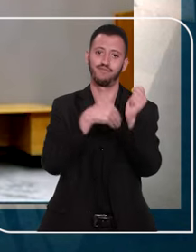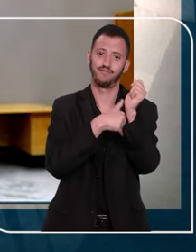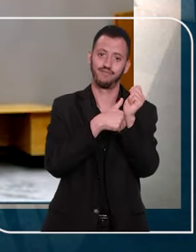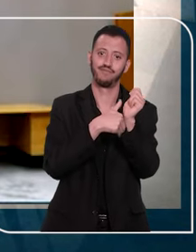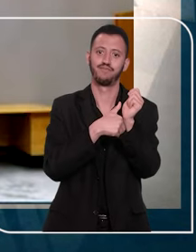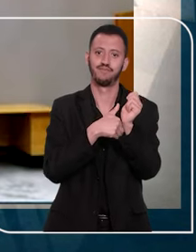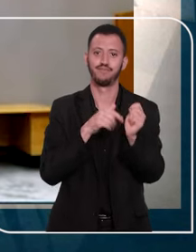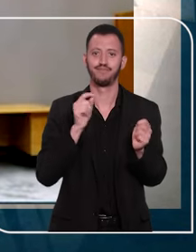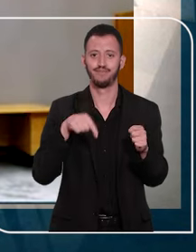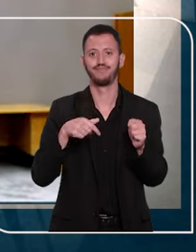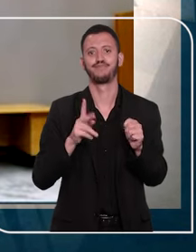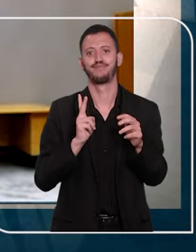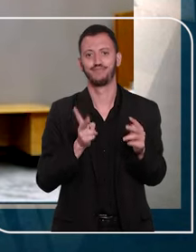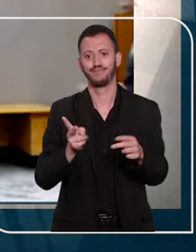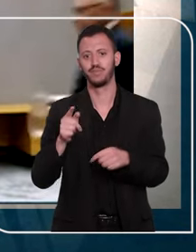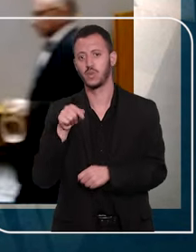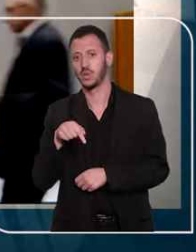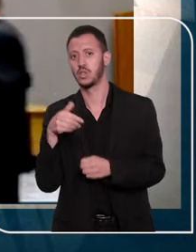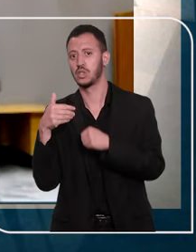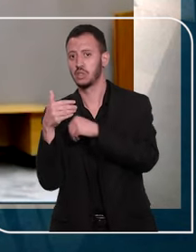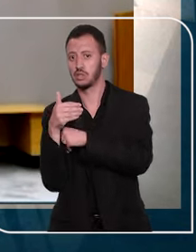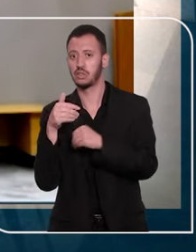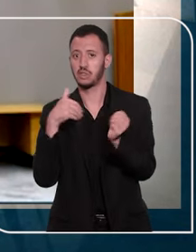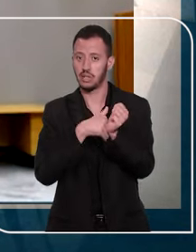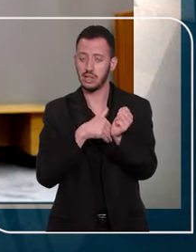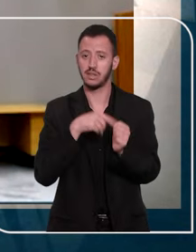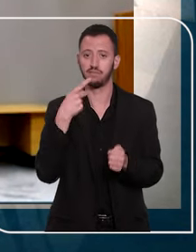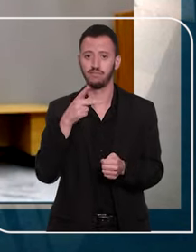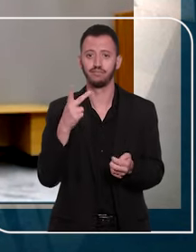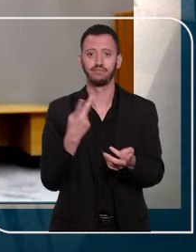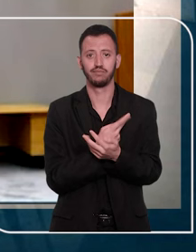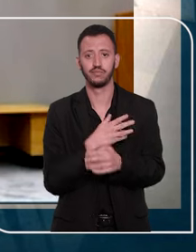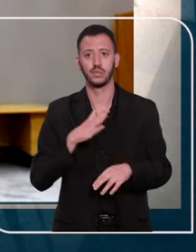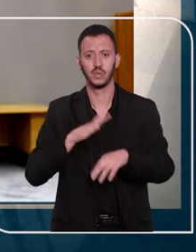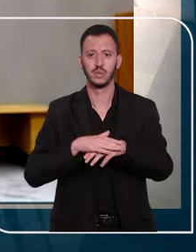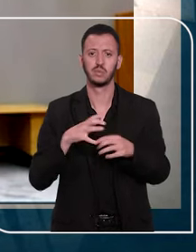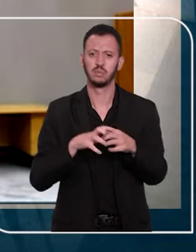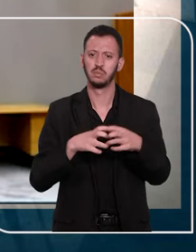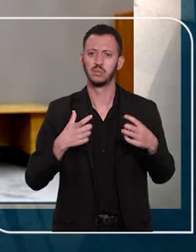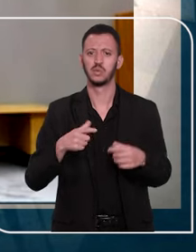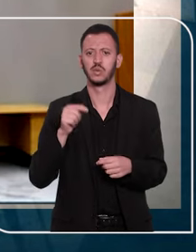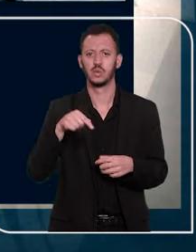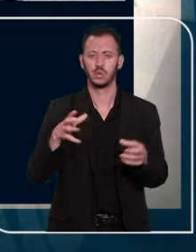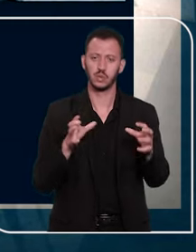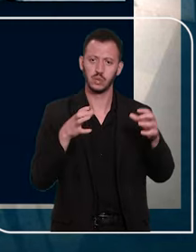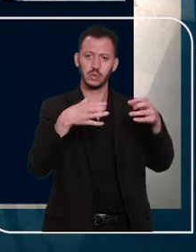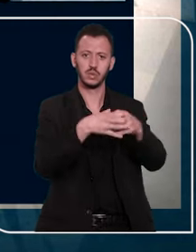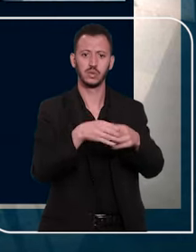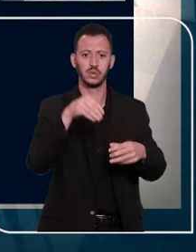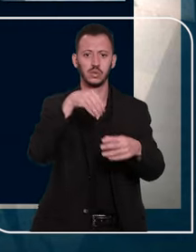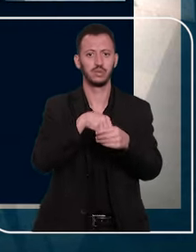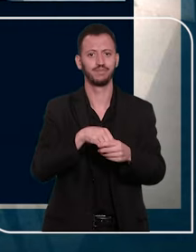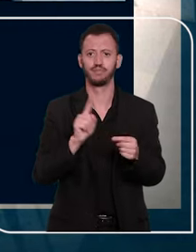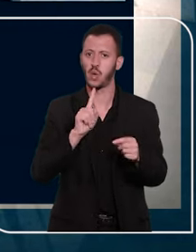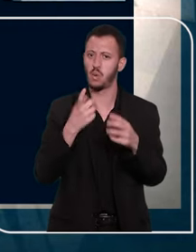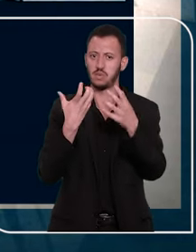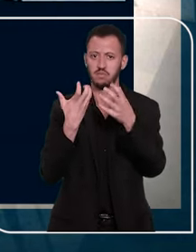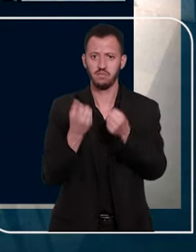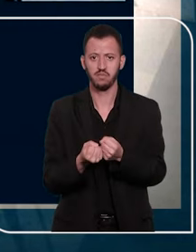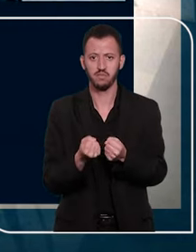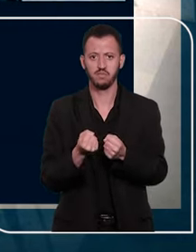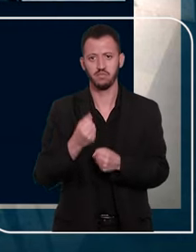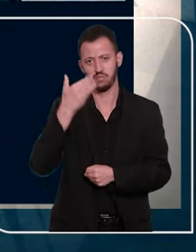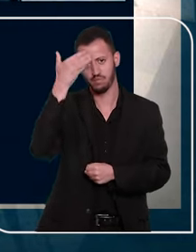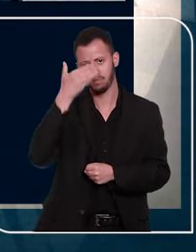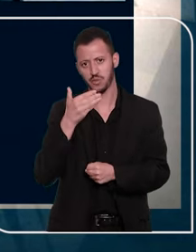segredo porém sempre restrito ao interesse da causa desta forma por maioria a sexta turma estabeleceu que é